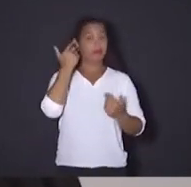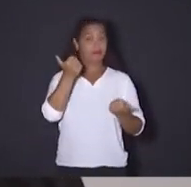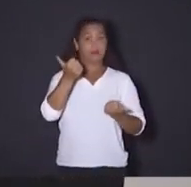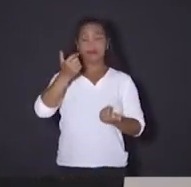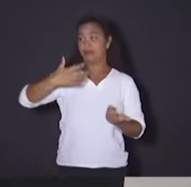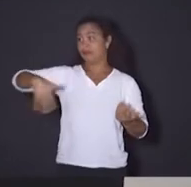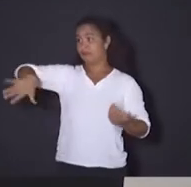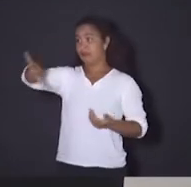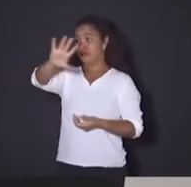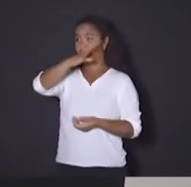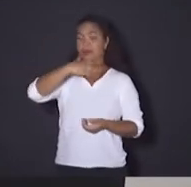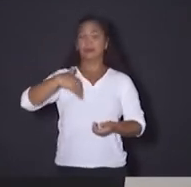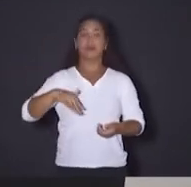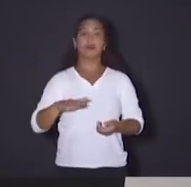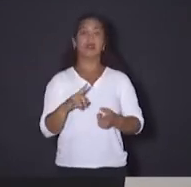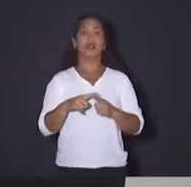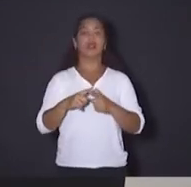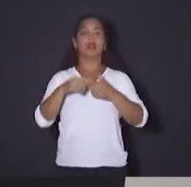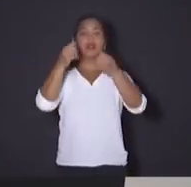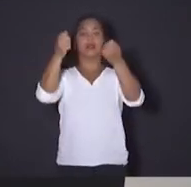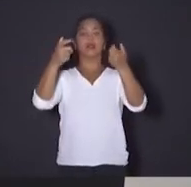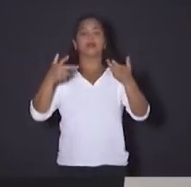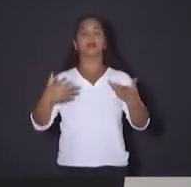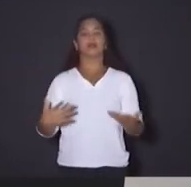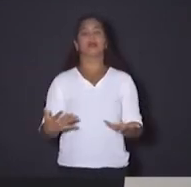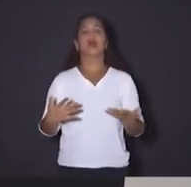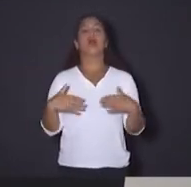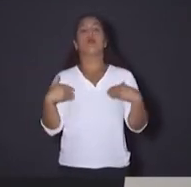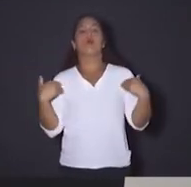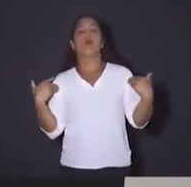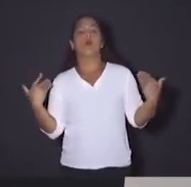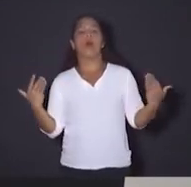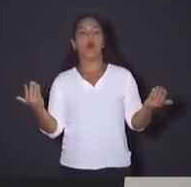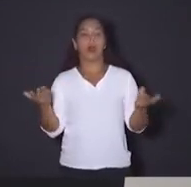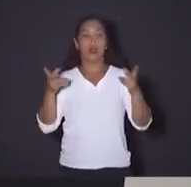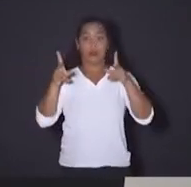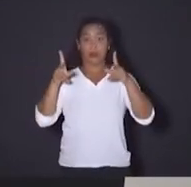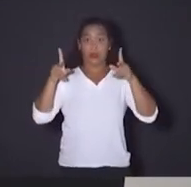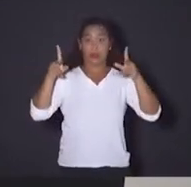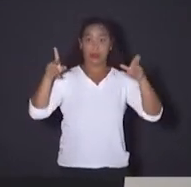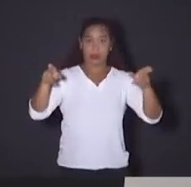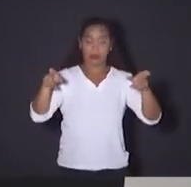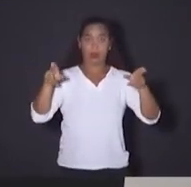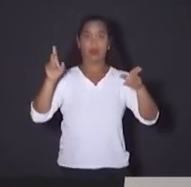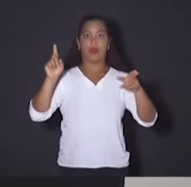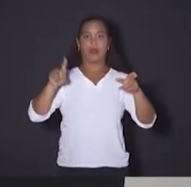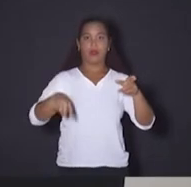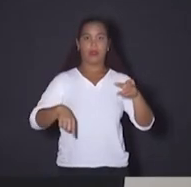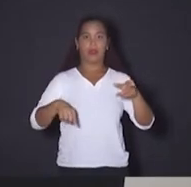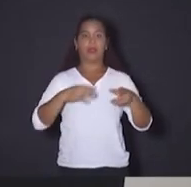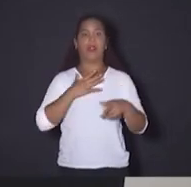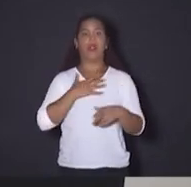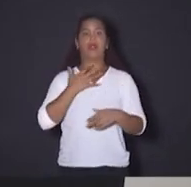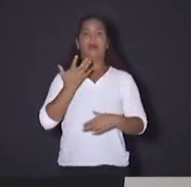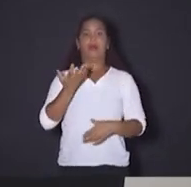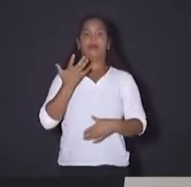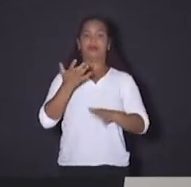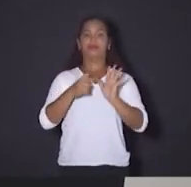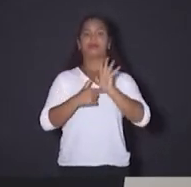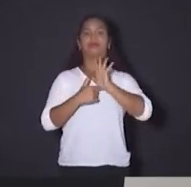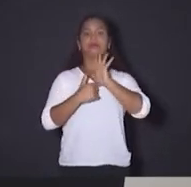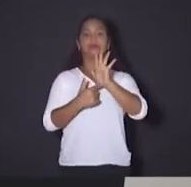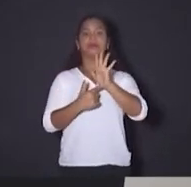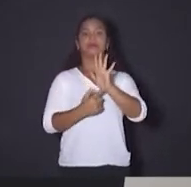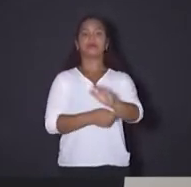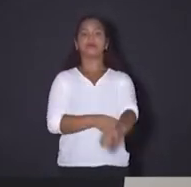estou falando isso pra falar de que cenário é um recorte do cenário que eu quero retratar